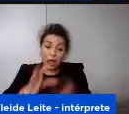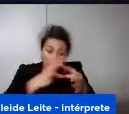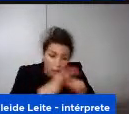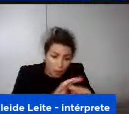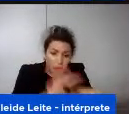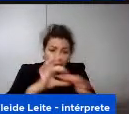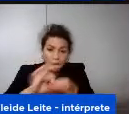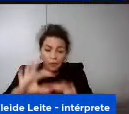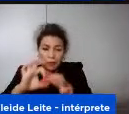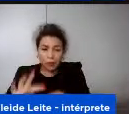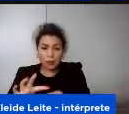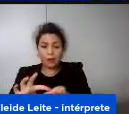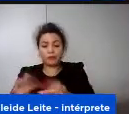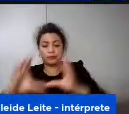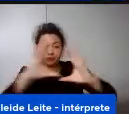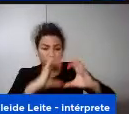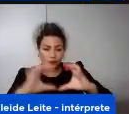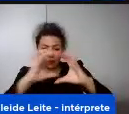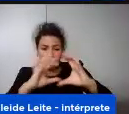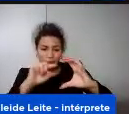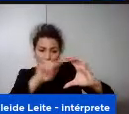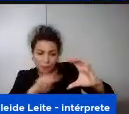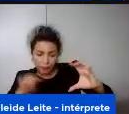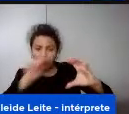esse construto na memória de trabalho